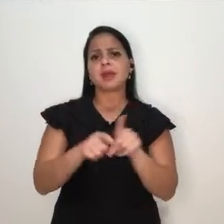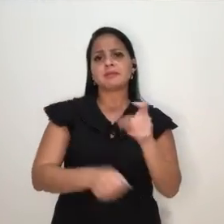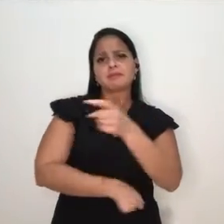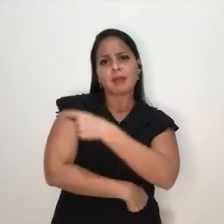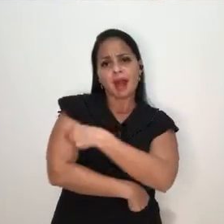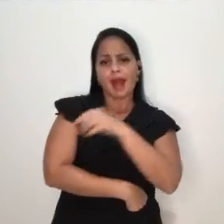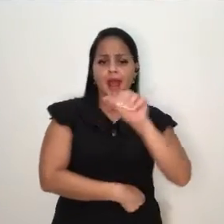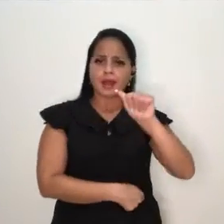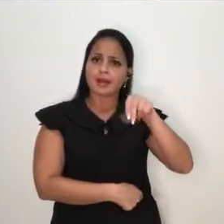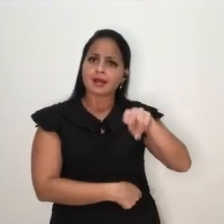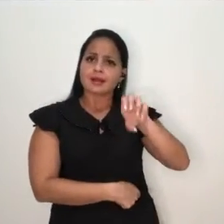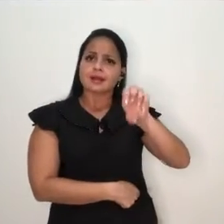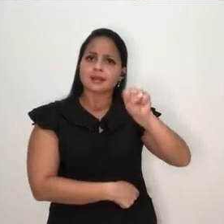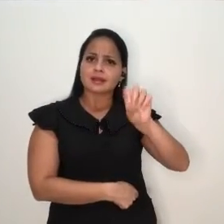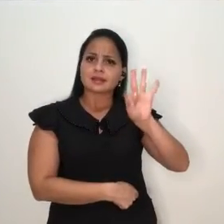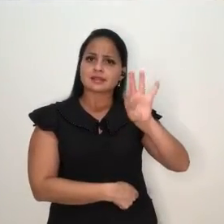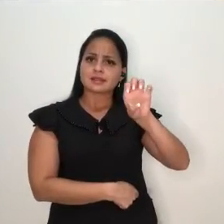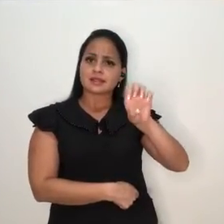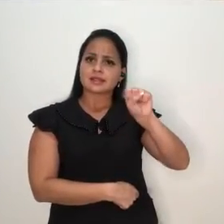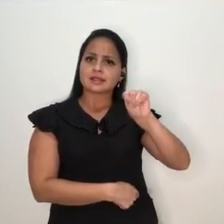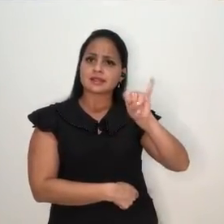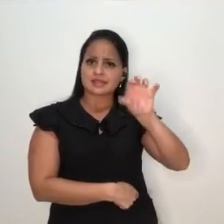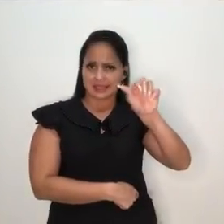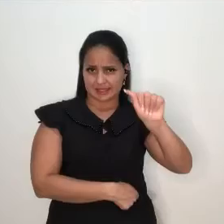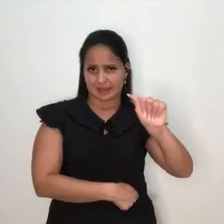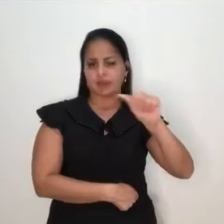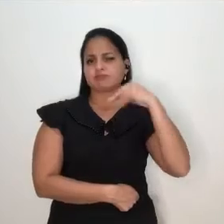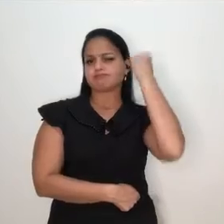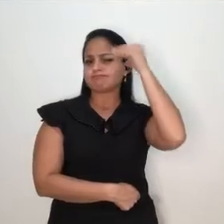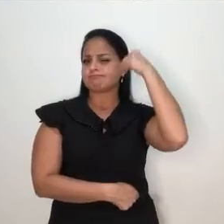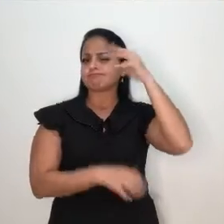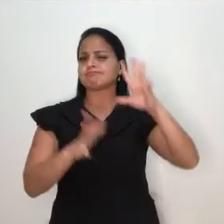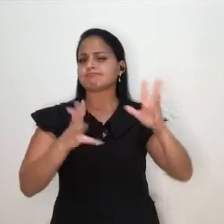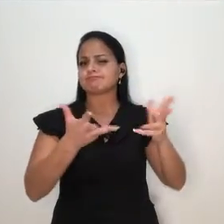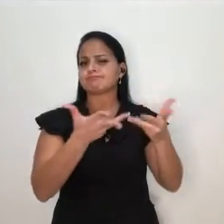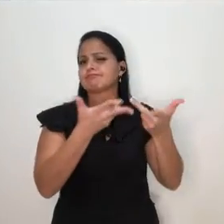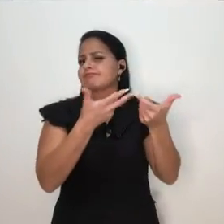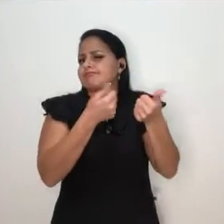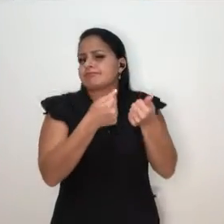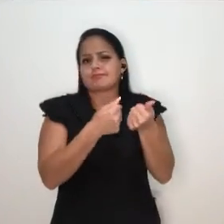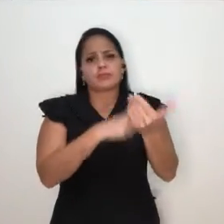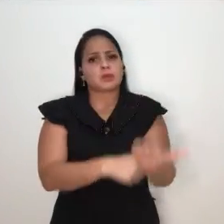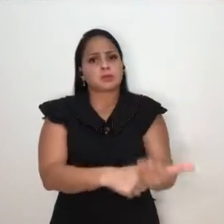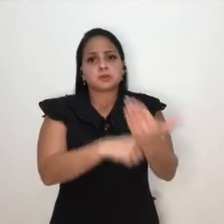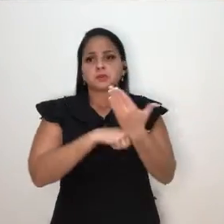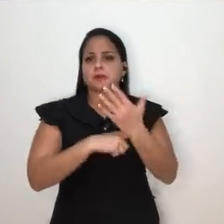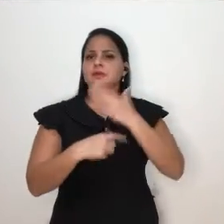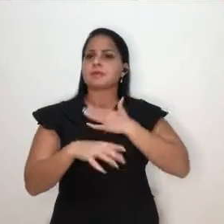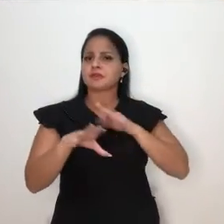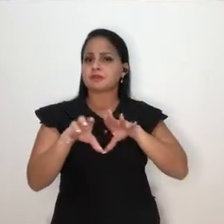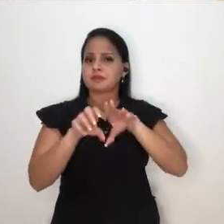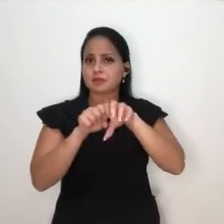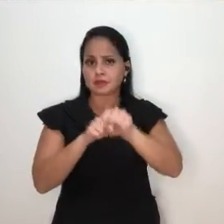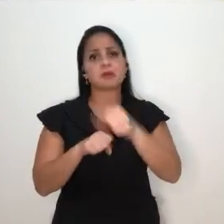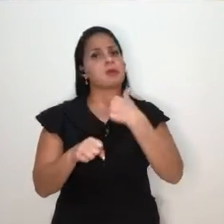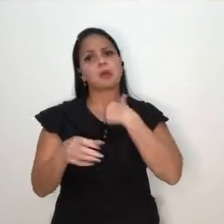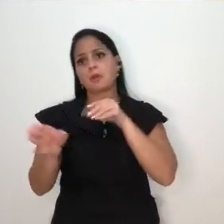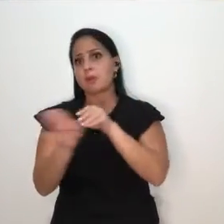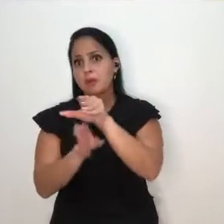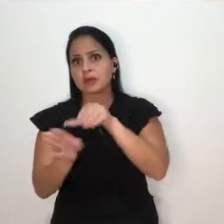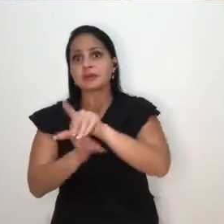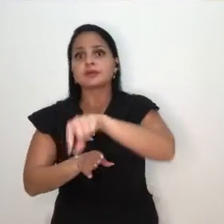anestesia. Então, foi uma experiência muito legal, contribuiu demais para minha formação. Eu recomendo para todo